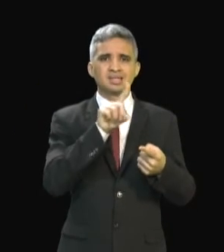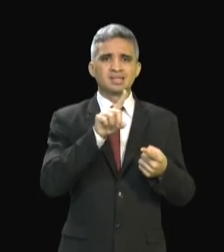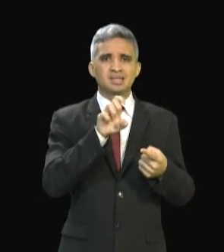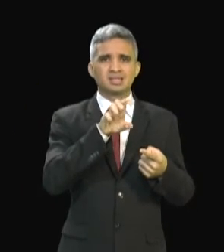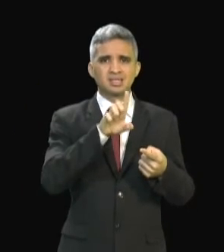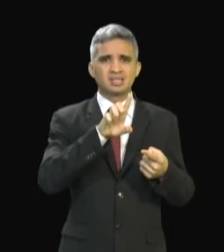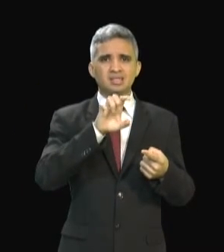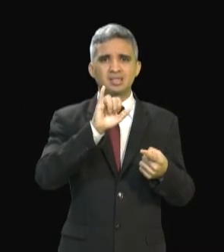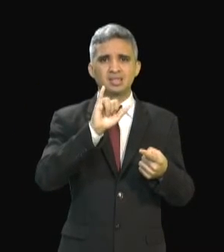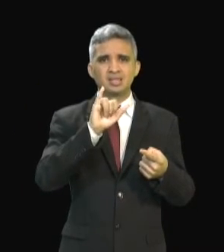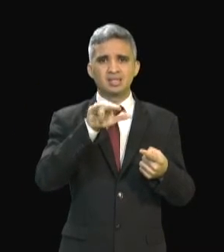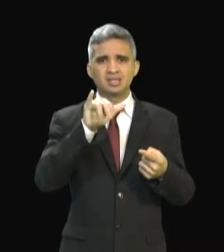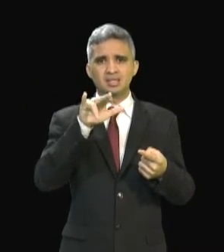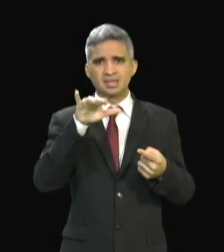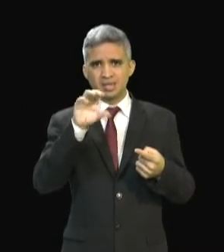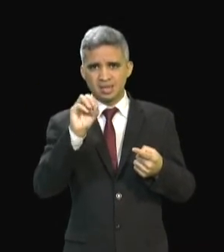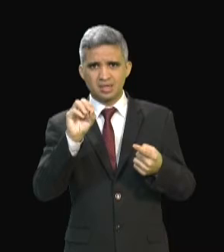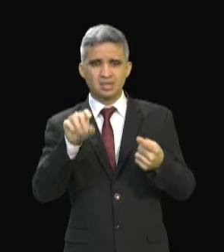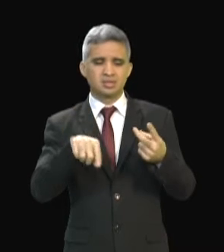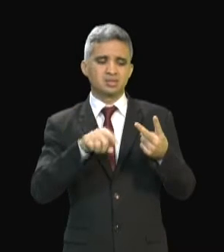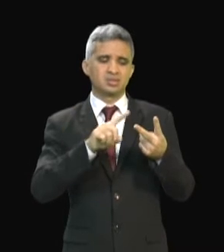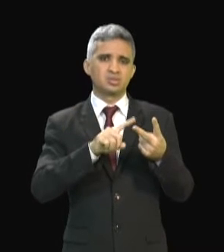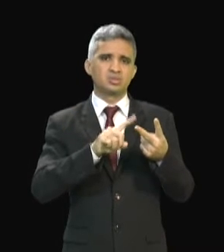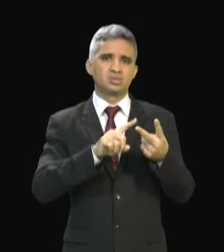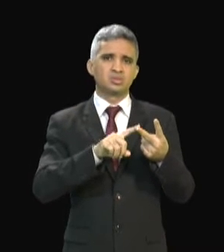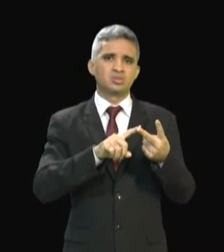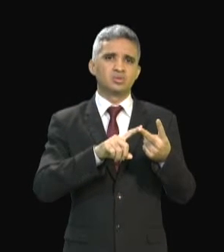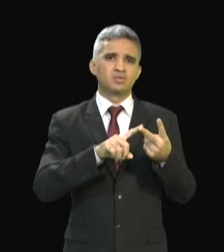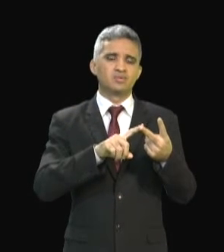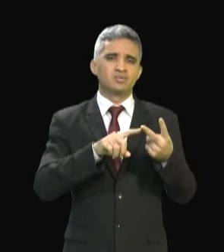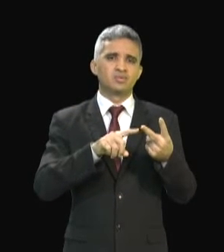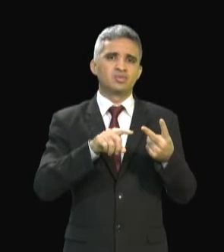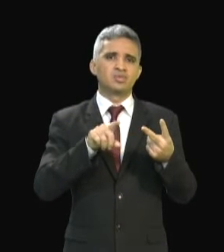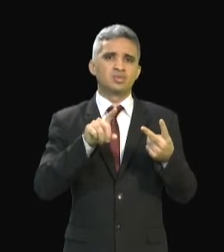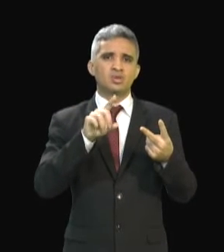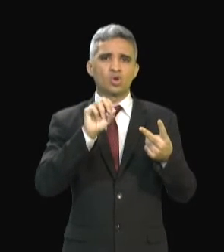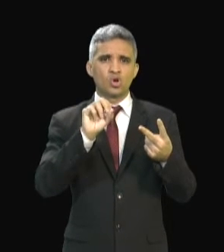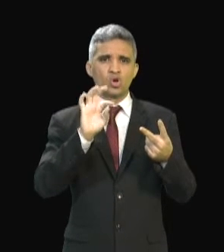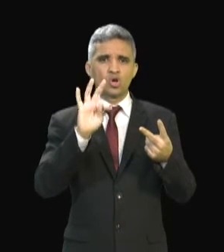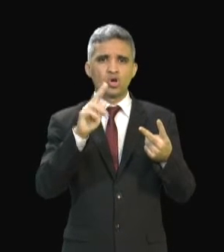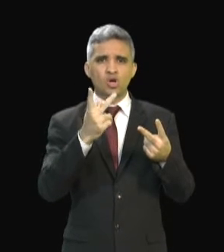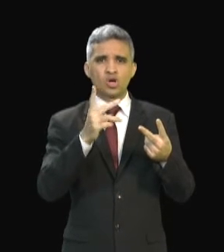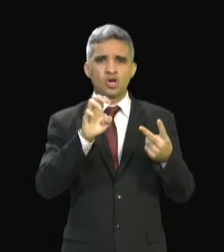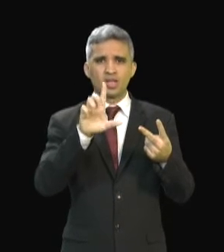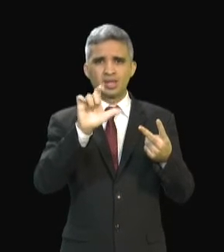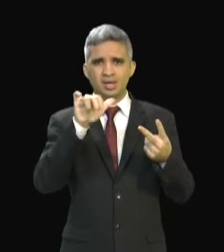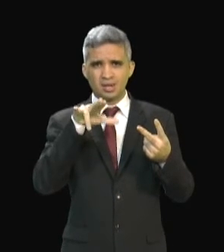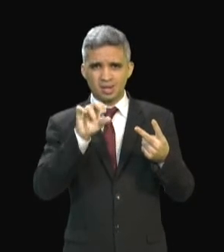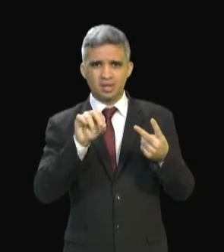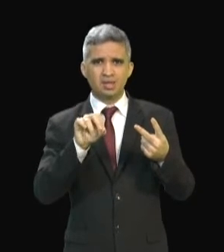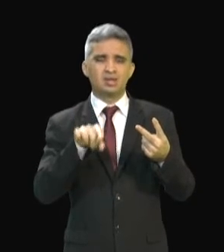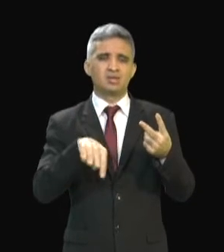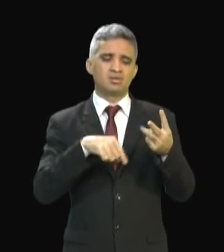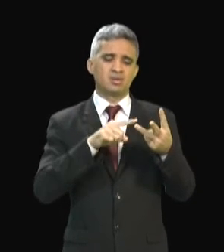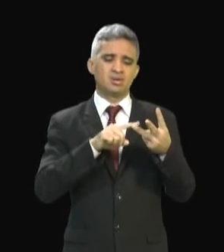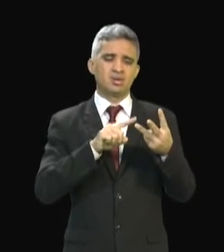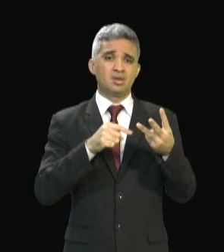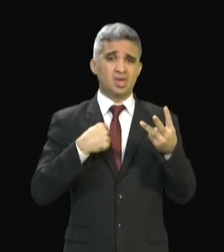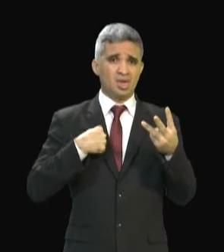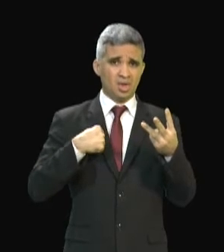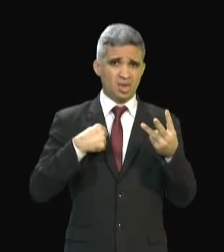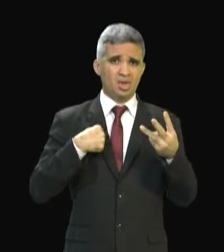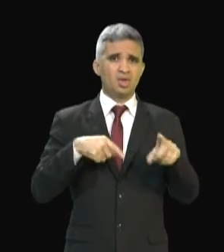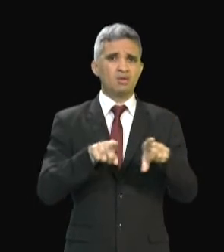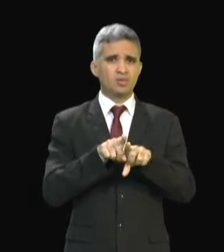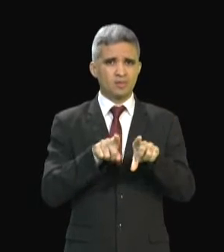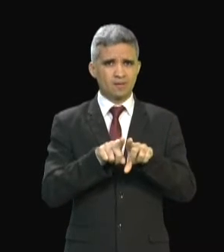sabe eu que ando ali há mais de 20 anos, desde o ano de 2004, que ando ali diuturnamente